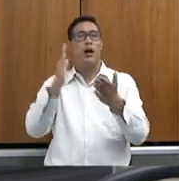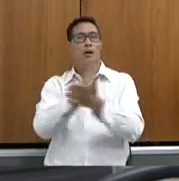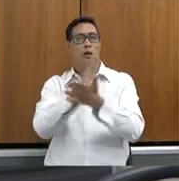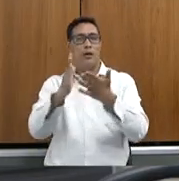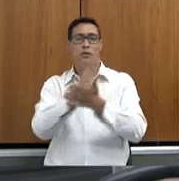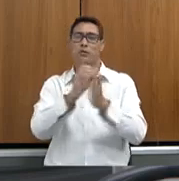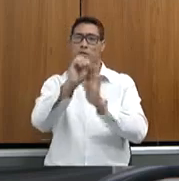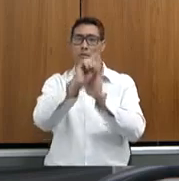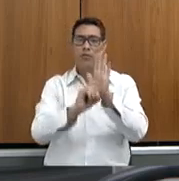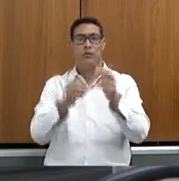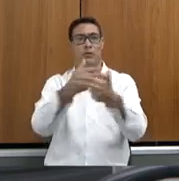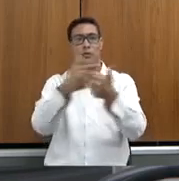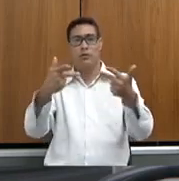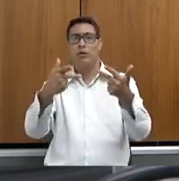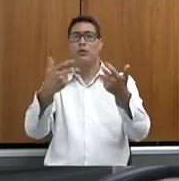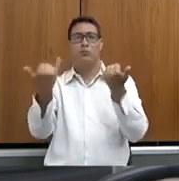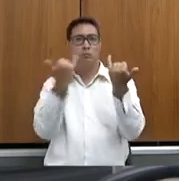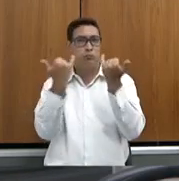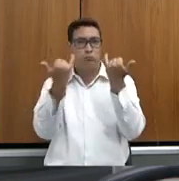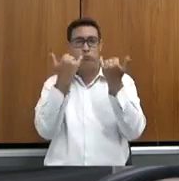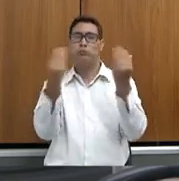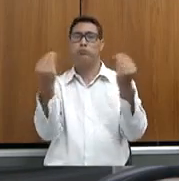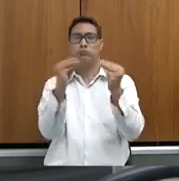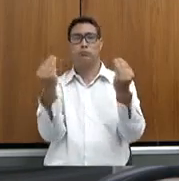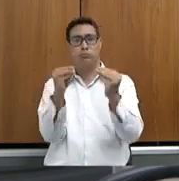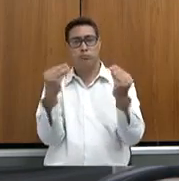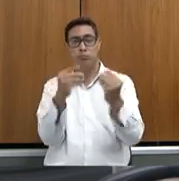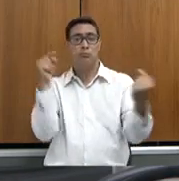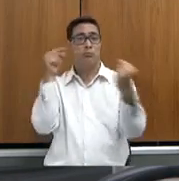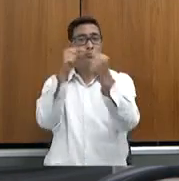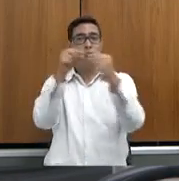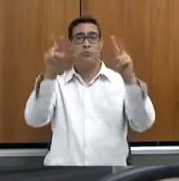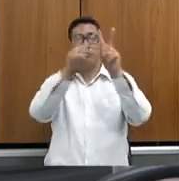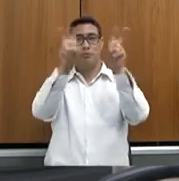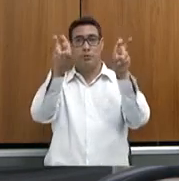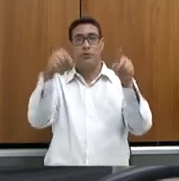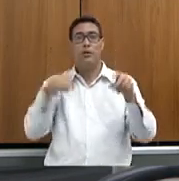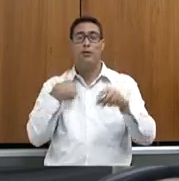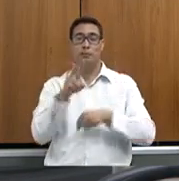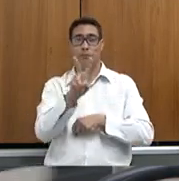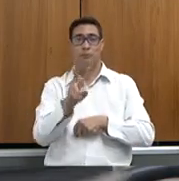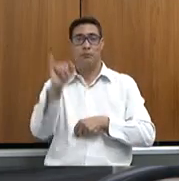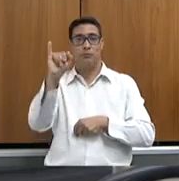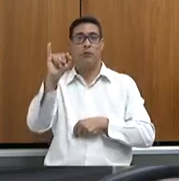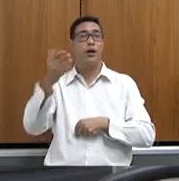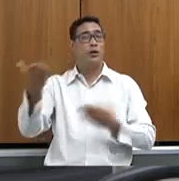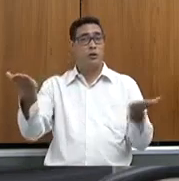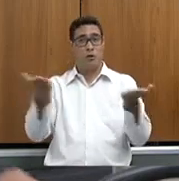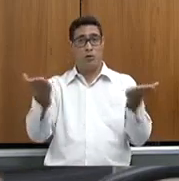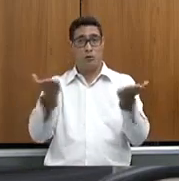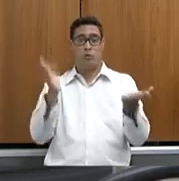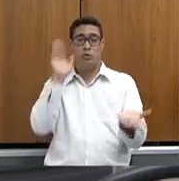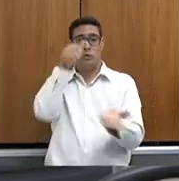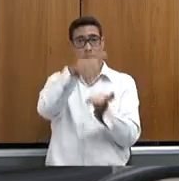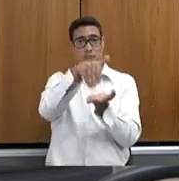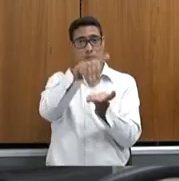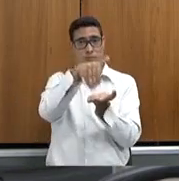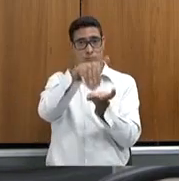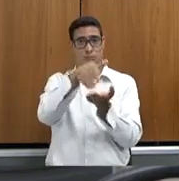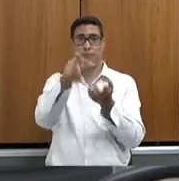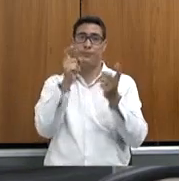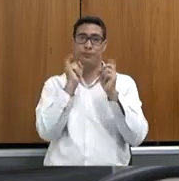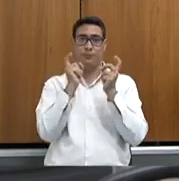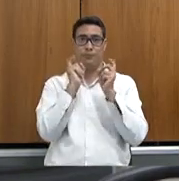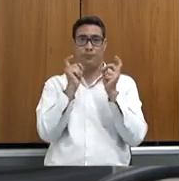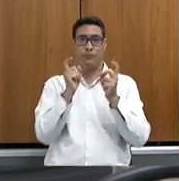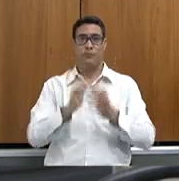contendo recomendações referentes ao tema abordado, que serão deliberadas ao final dessa